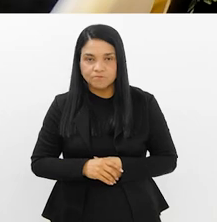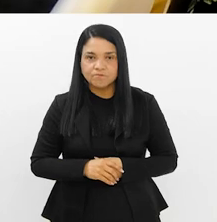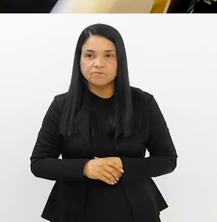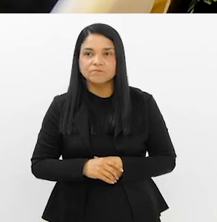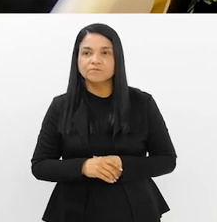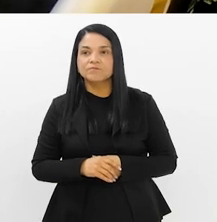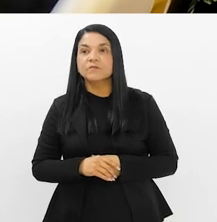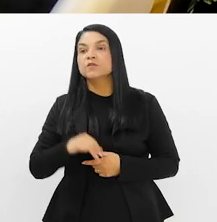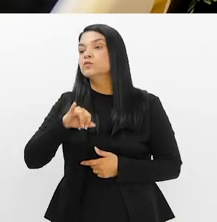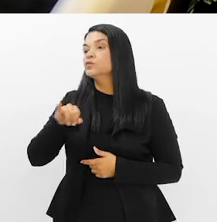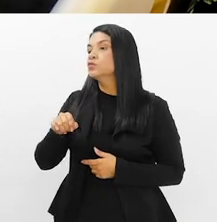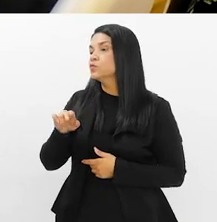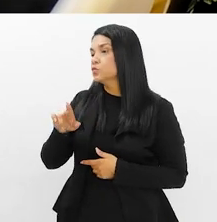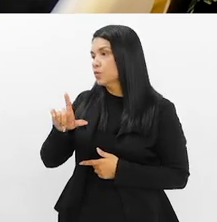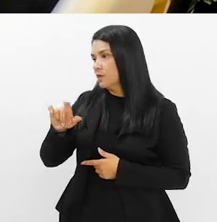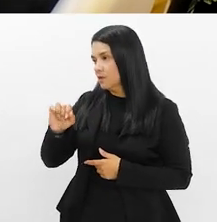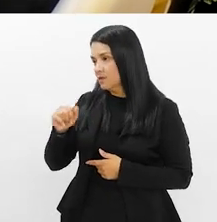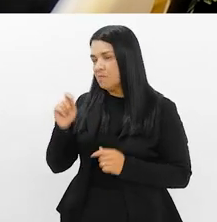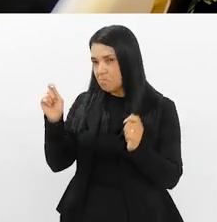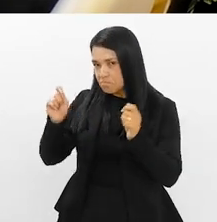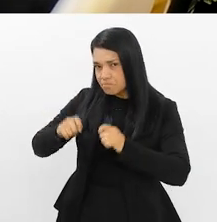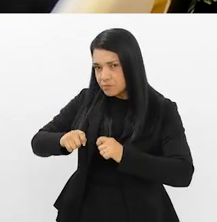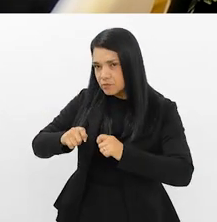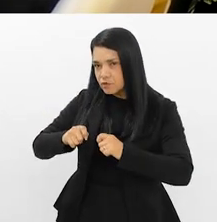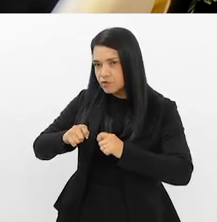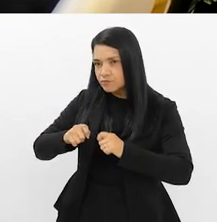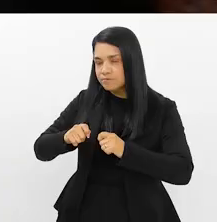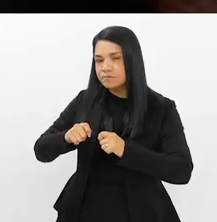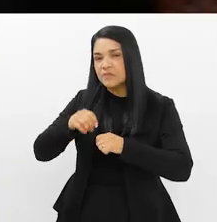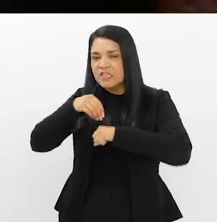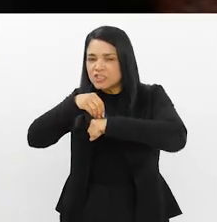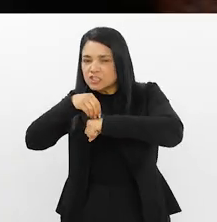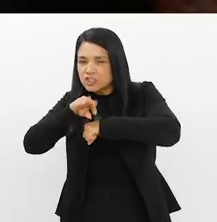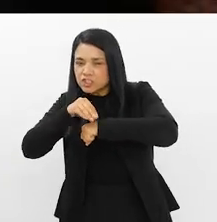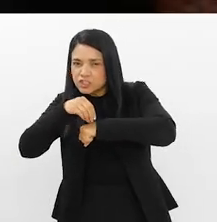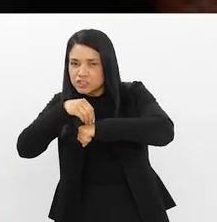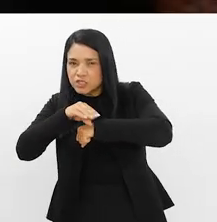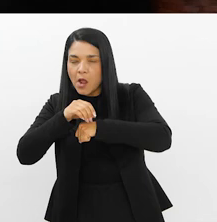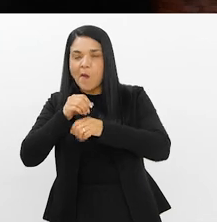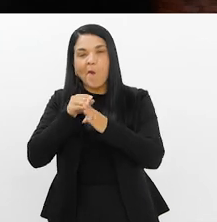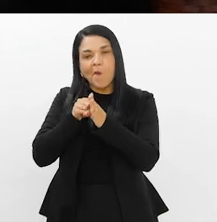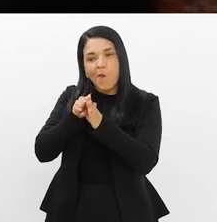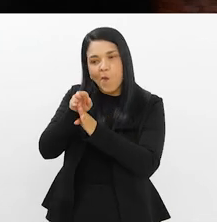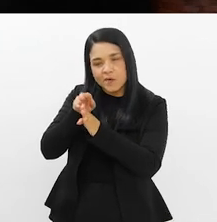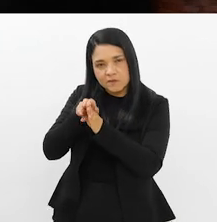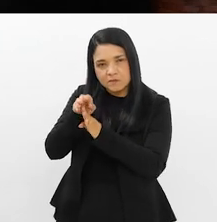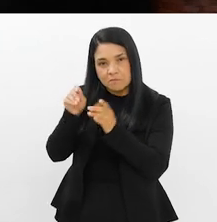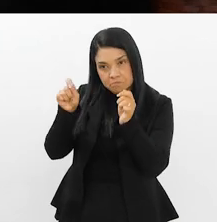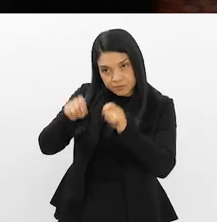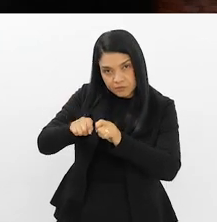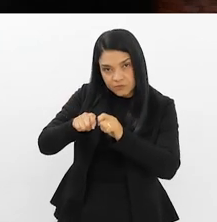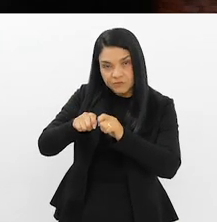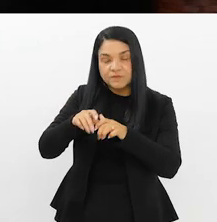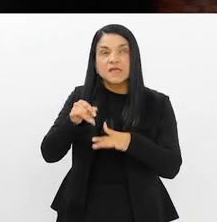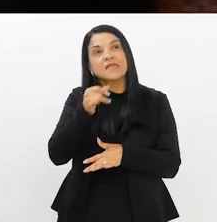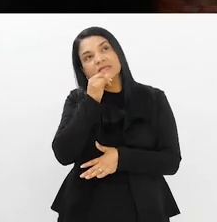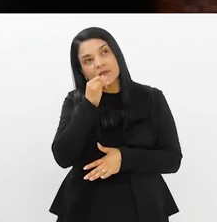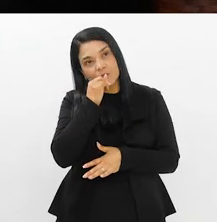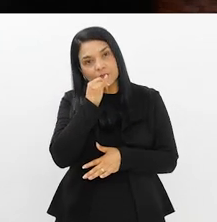né? Juliana, é possível dar alguma dica ou alguma orientação? Porque, por